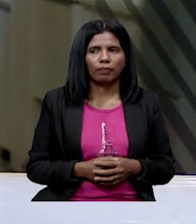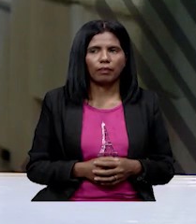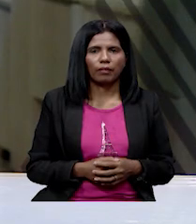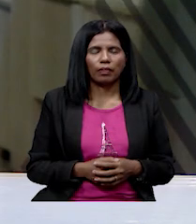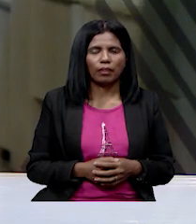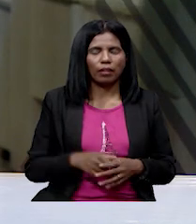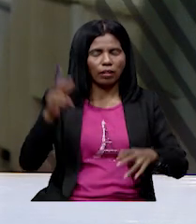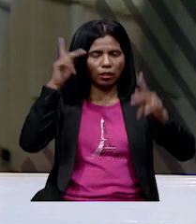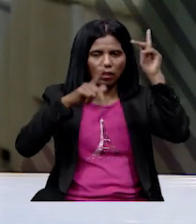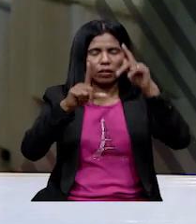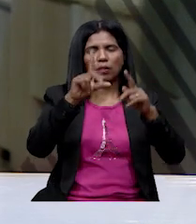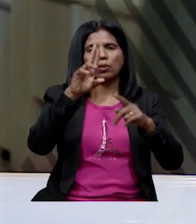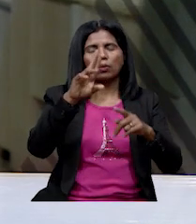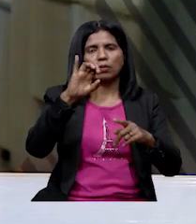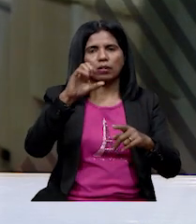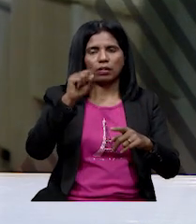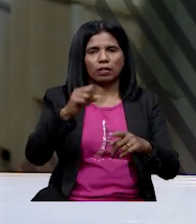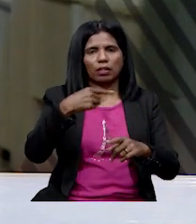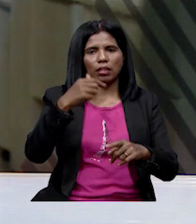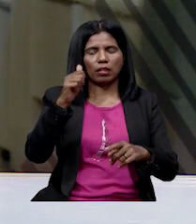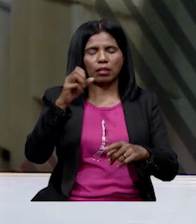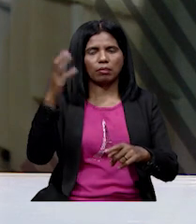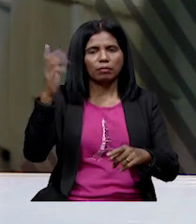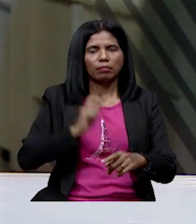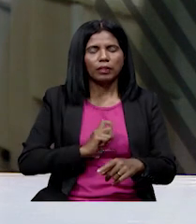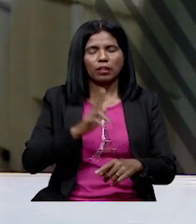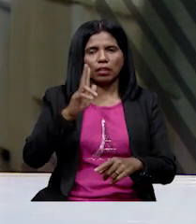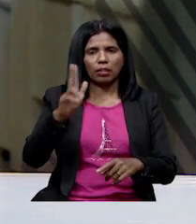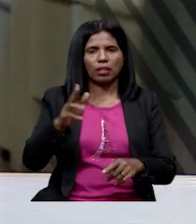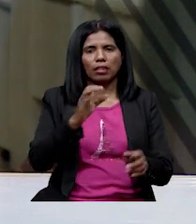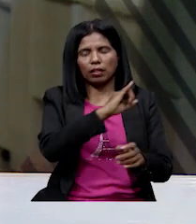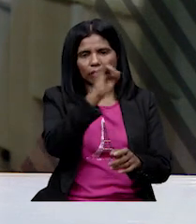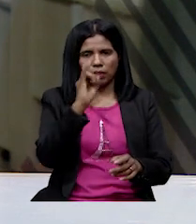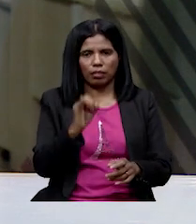Caso Luiz Gama ne mate ia tasitolu ia fase investigação.